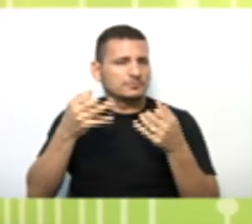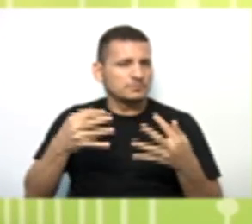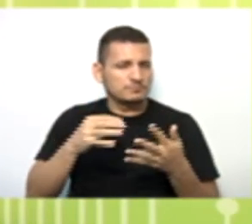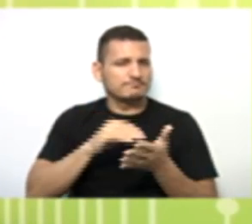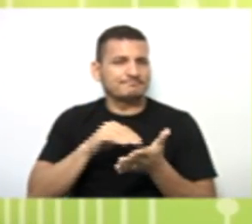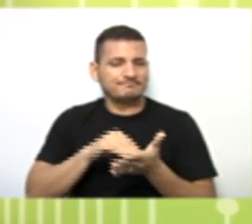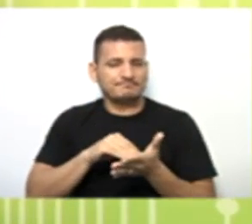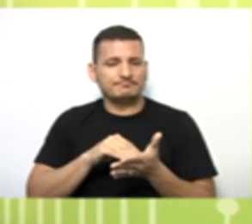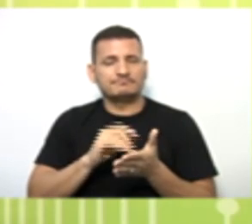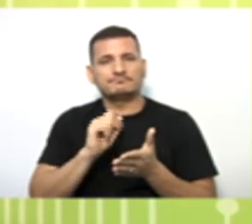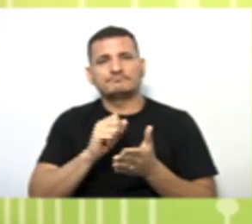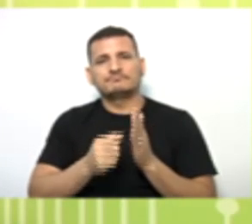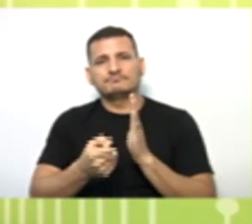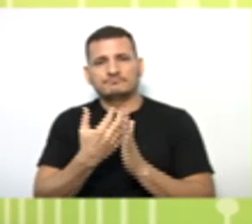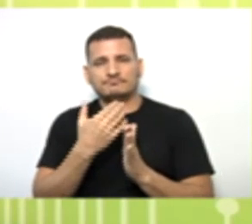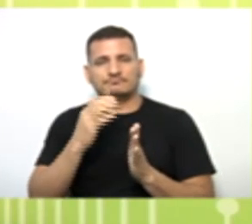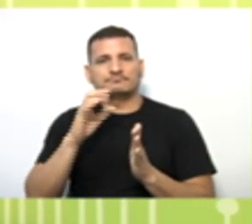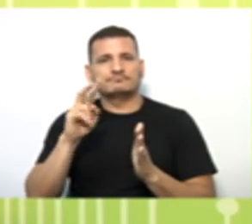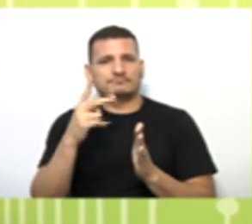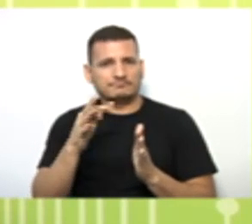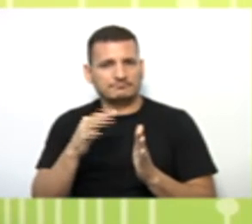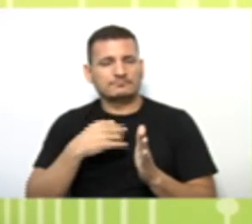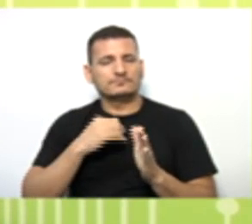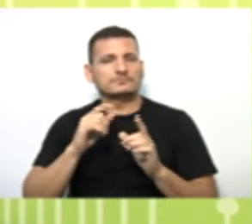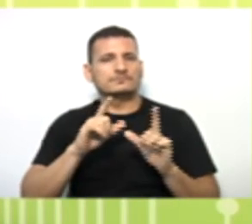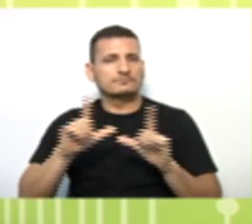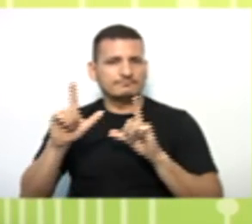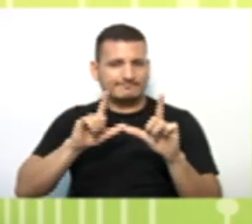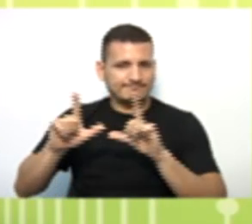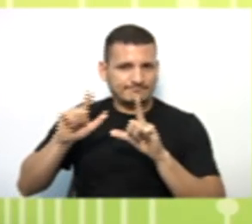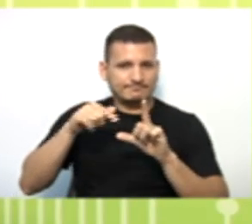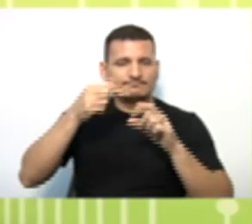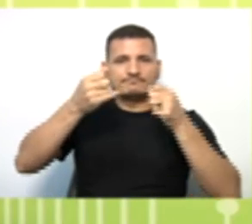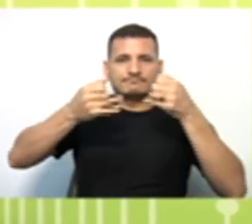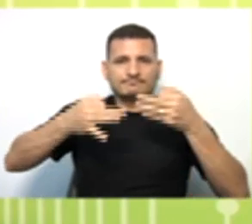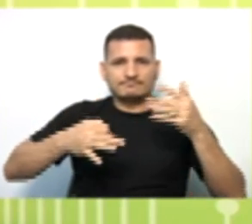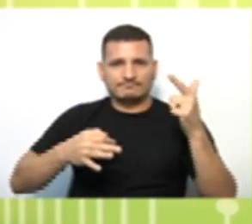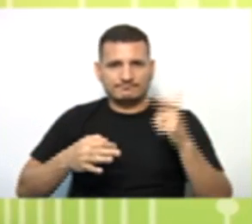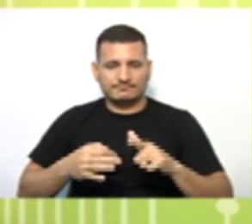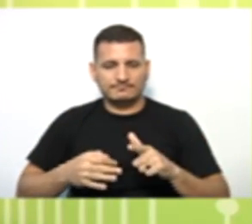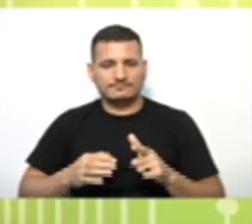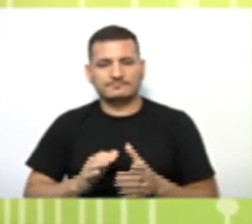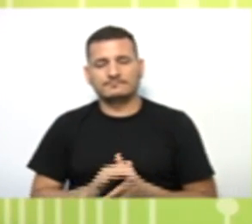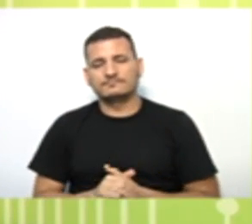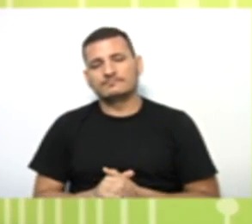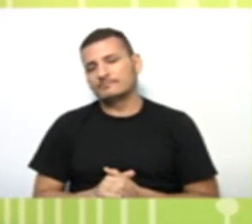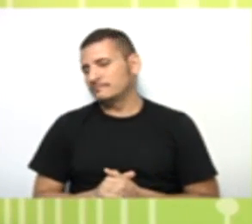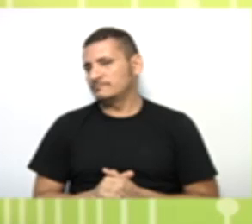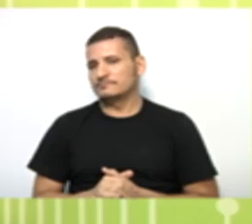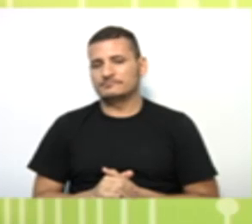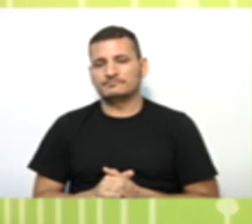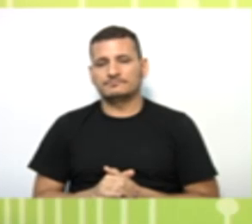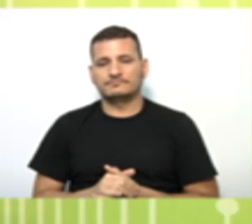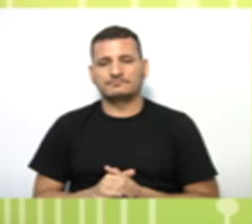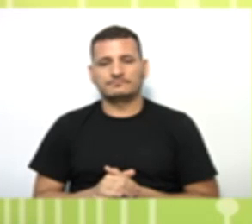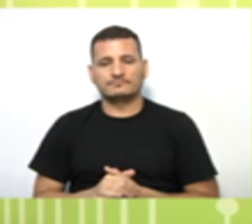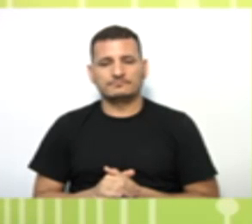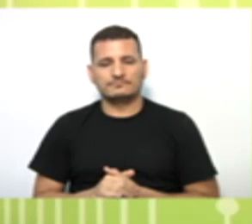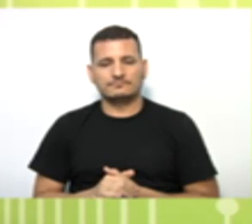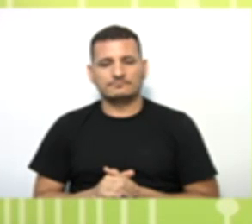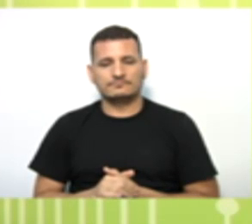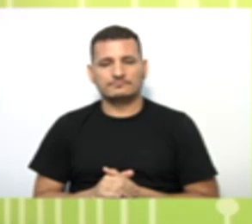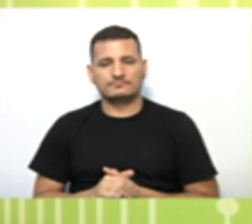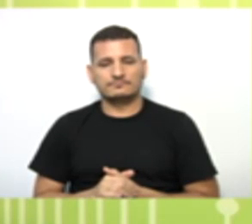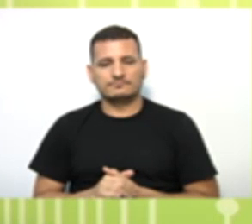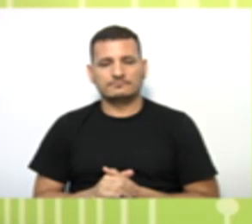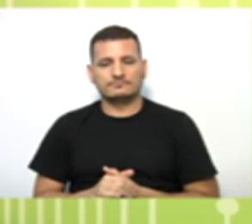tal. Fala aqui no chat, eu volto no slide, a gente fala sobre isso novamente, tá bom? E é interessante vocês saberem o seguinte aqui também.